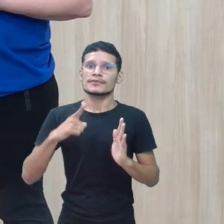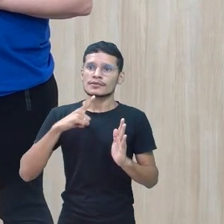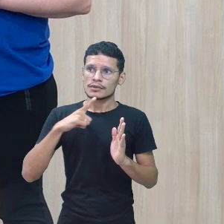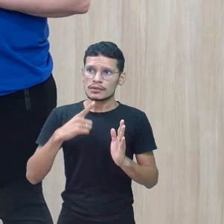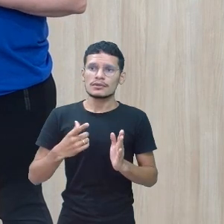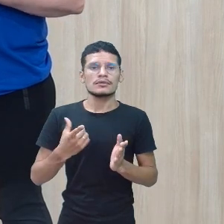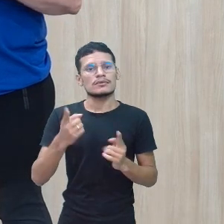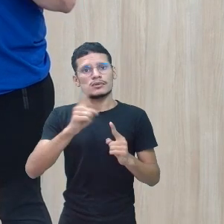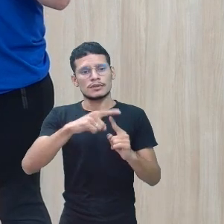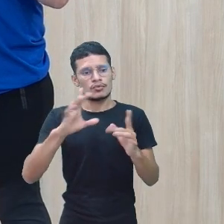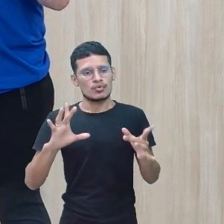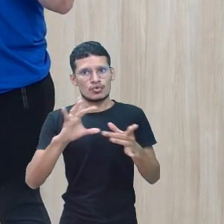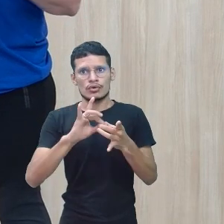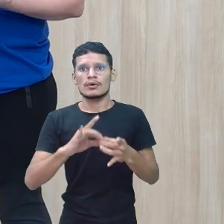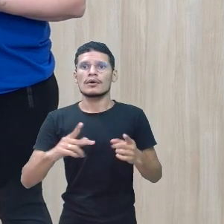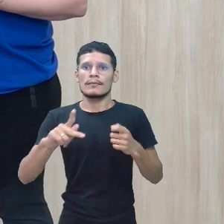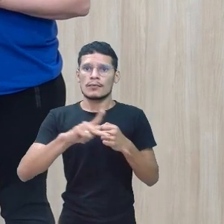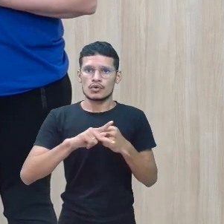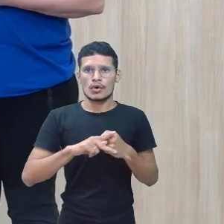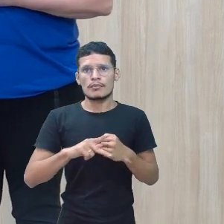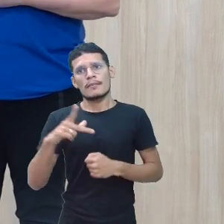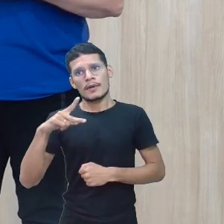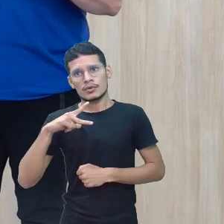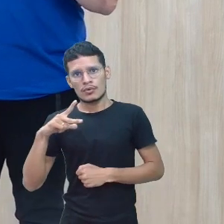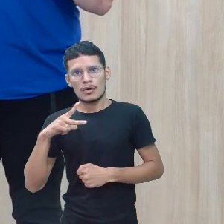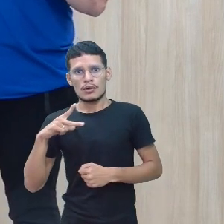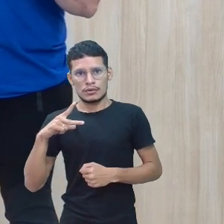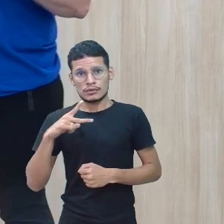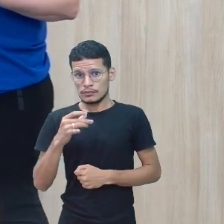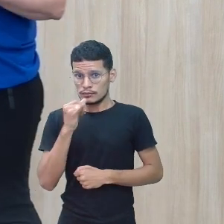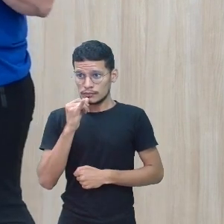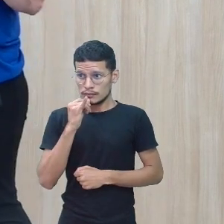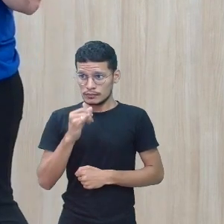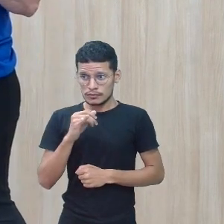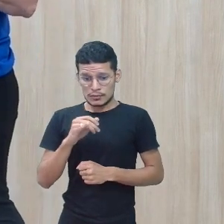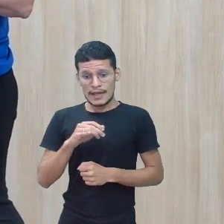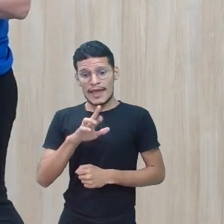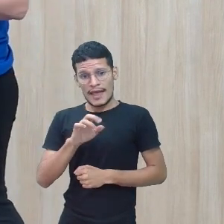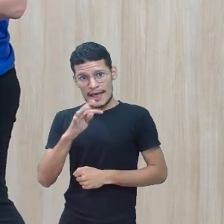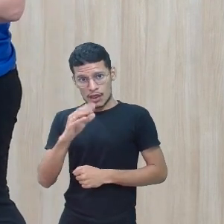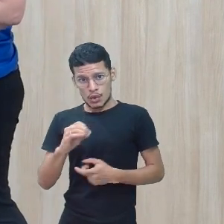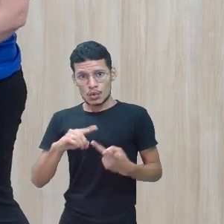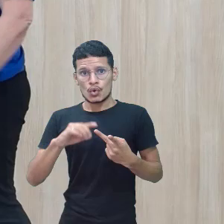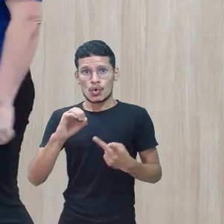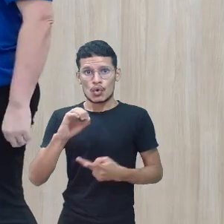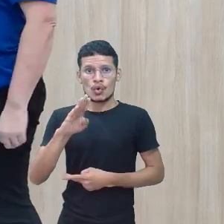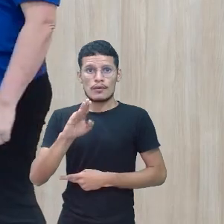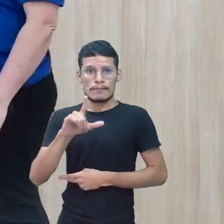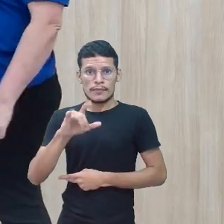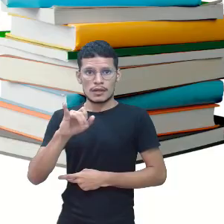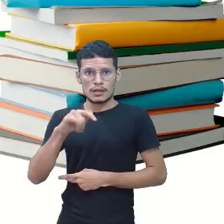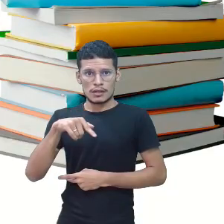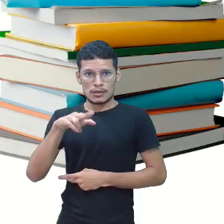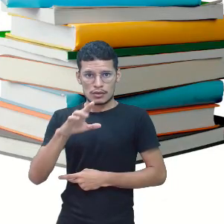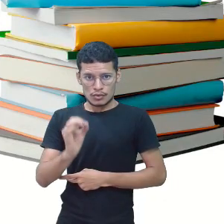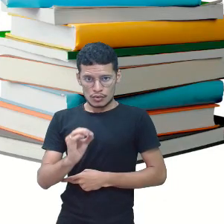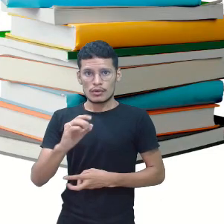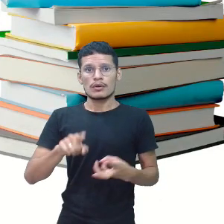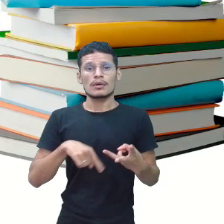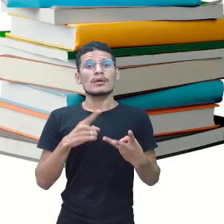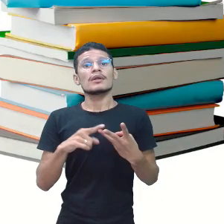expressões conectoras pronomes pessoais, no caso reto e oblíquo. Nós temos